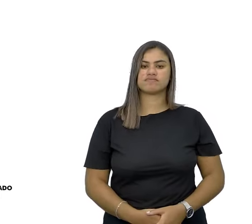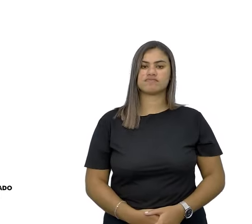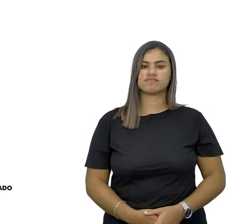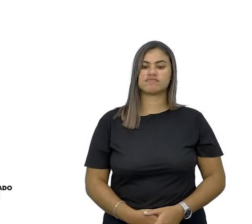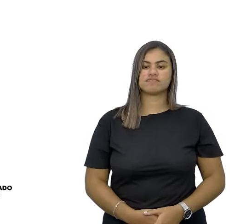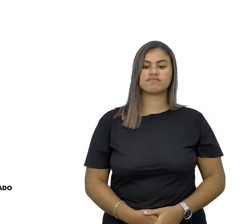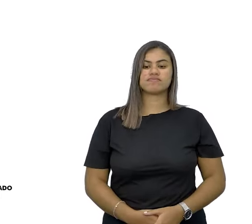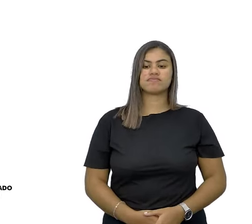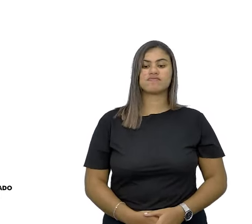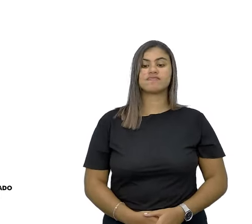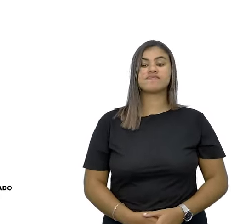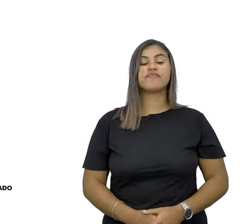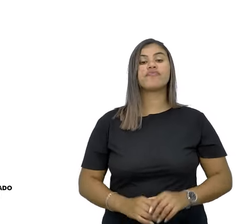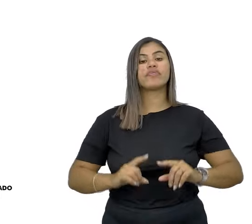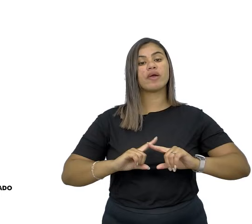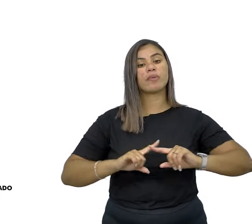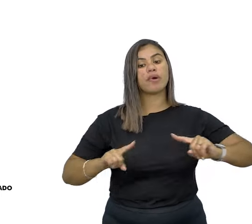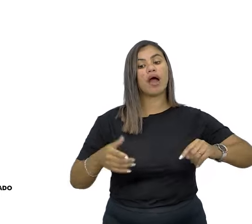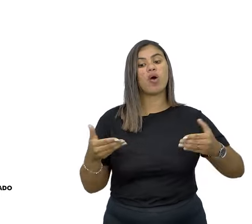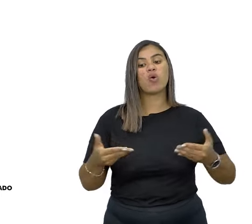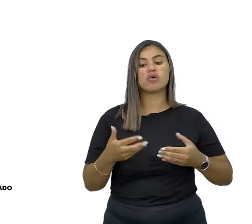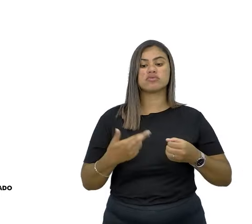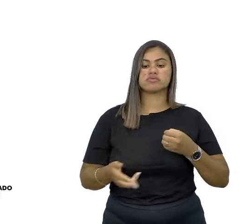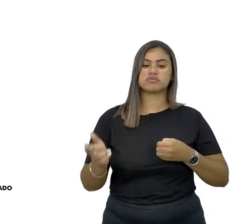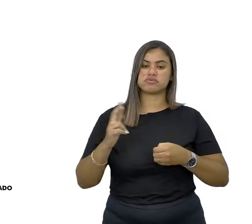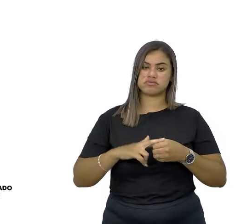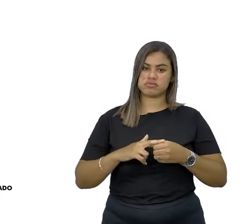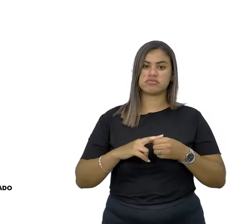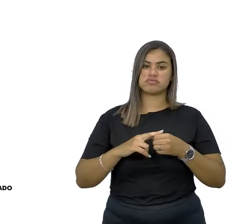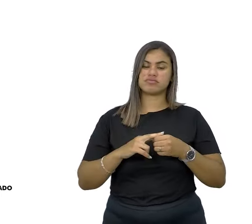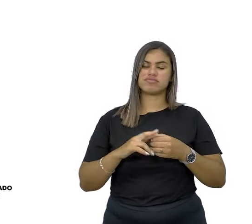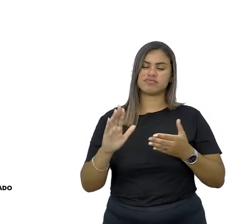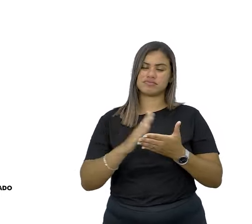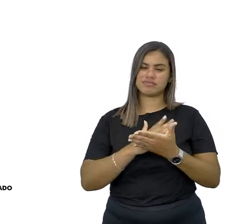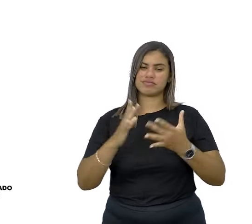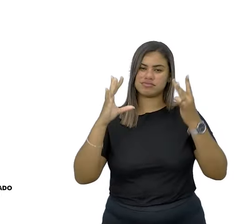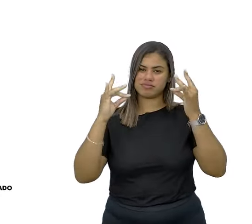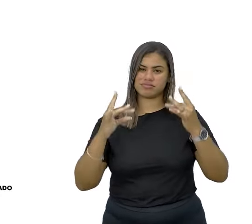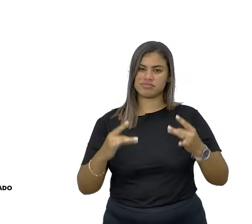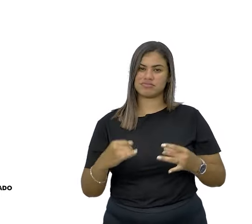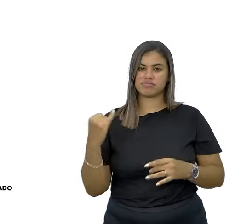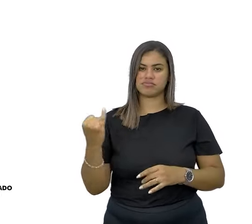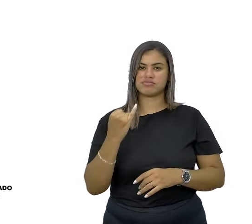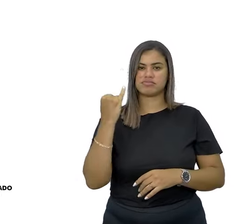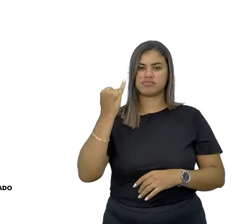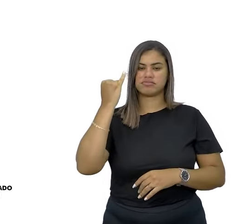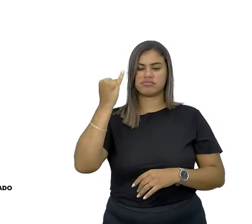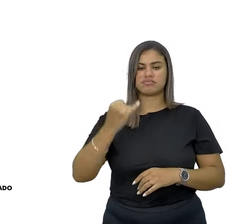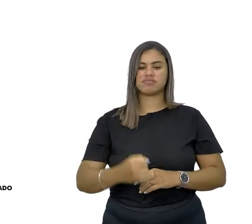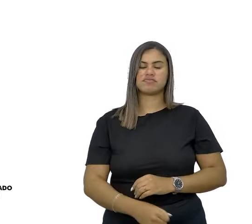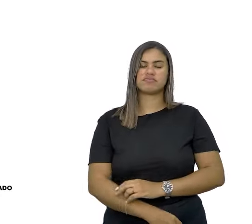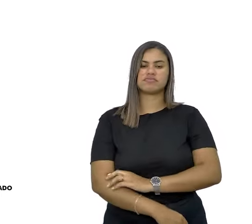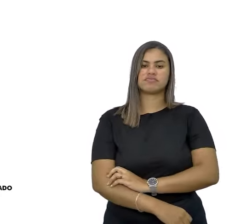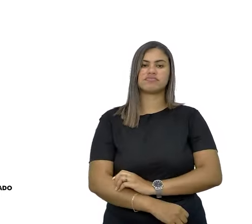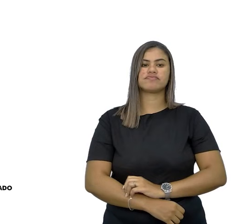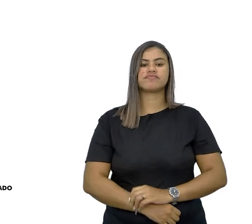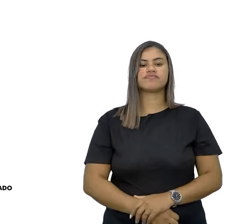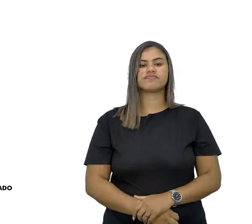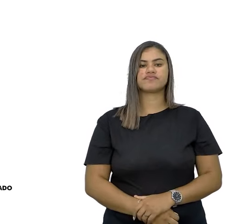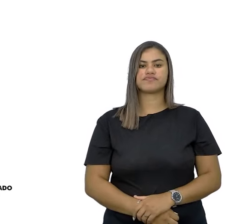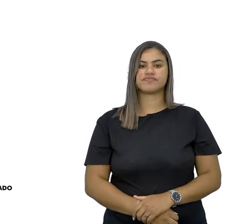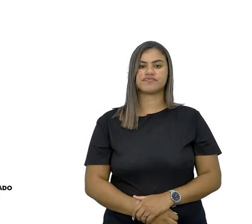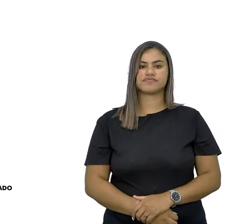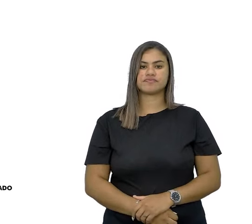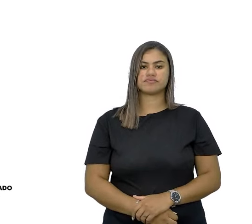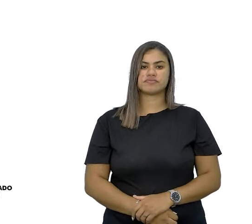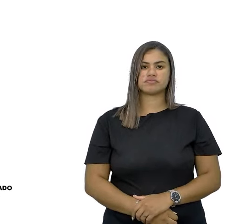semana anterior. Só que hoje nós vamos retomar esse movimento tão importante da resolução de problemas. Pode